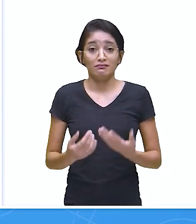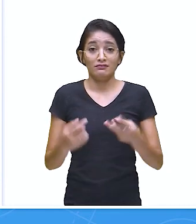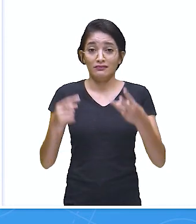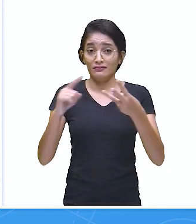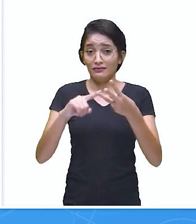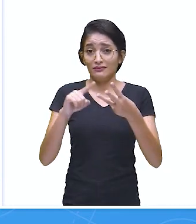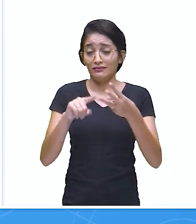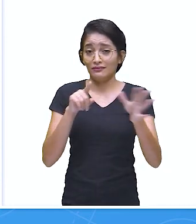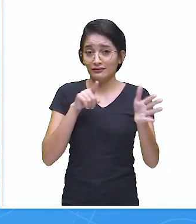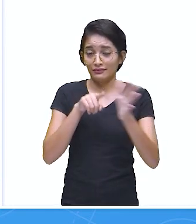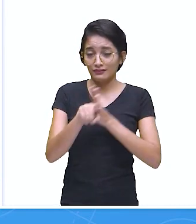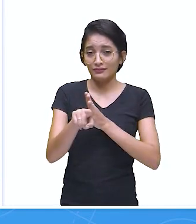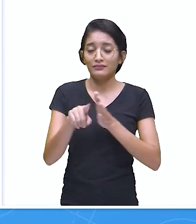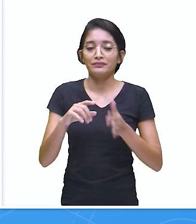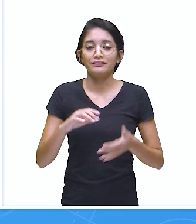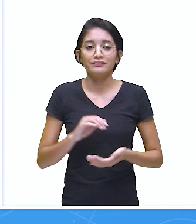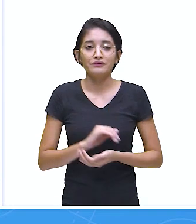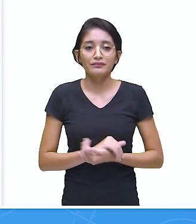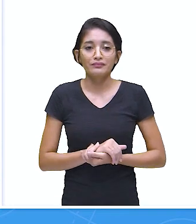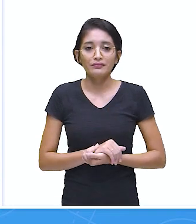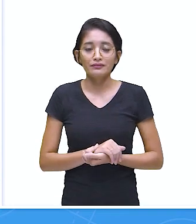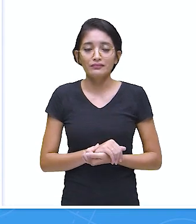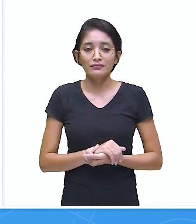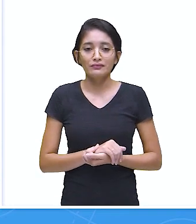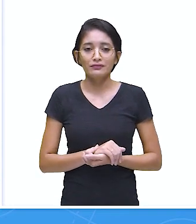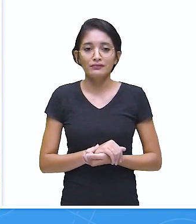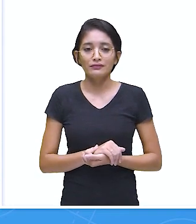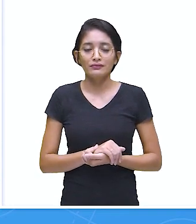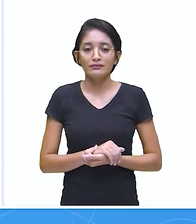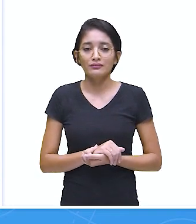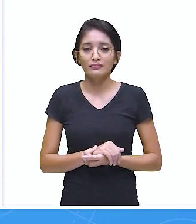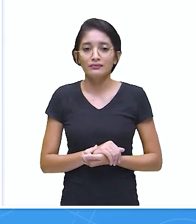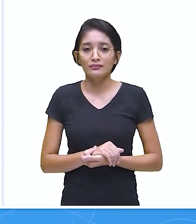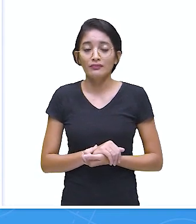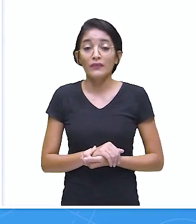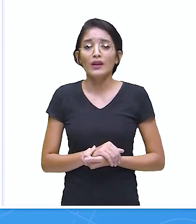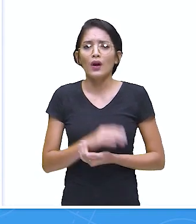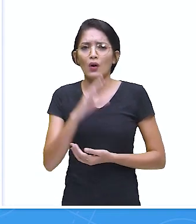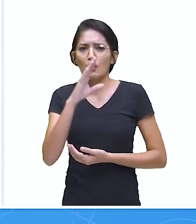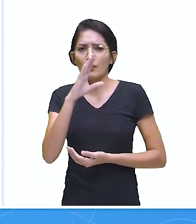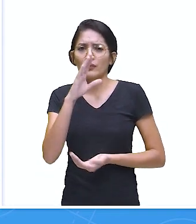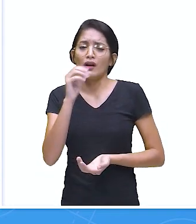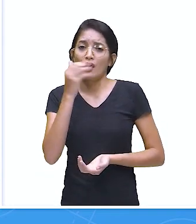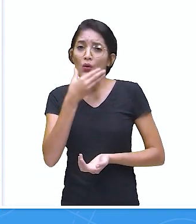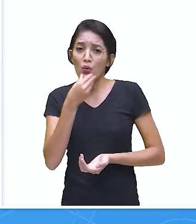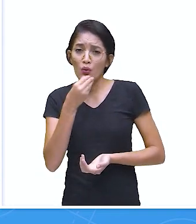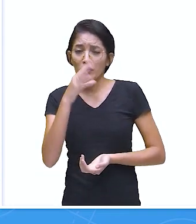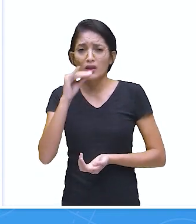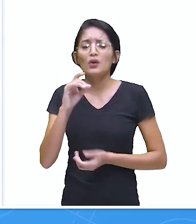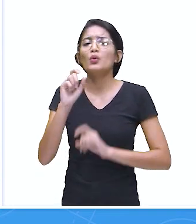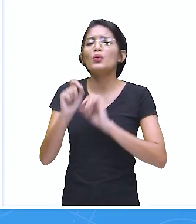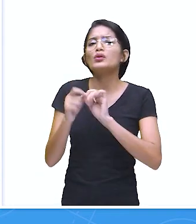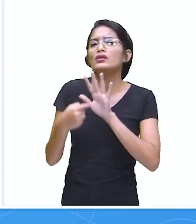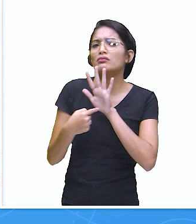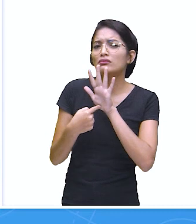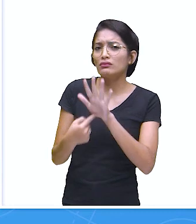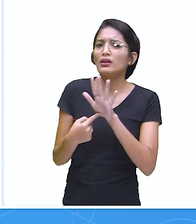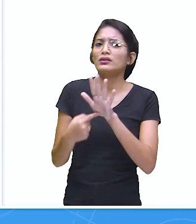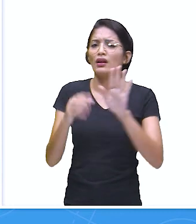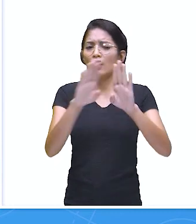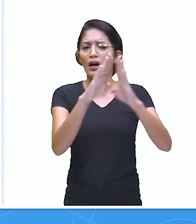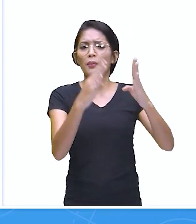3. Questão 3, olha só. O que representa para o menino cada porta ilustrada na